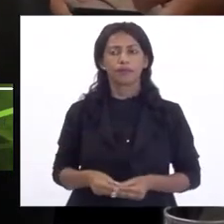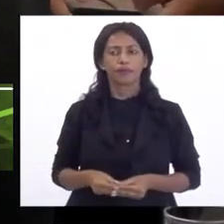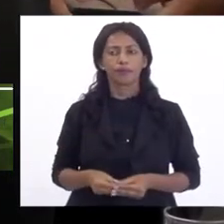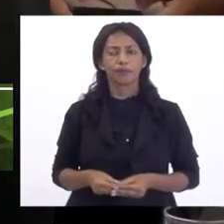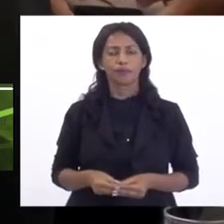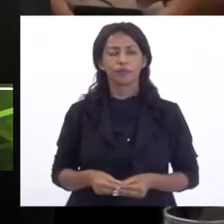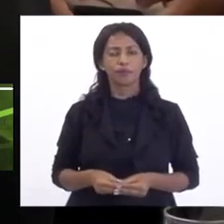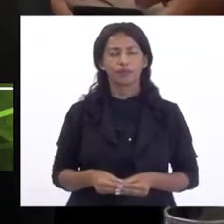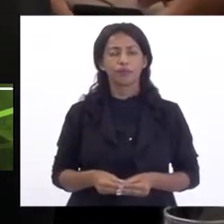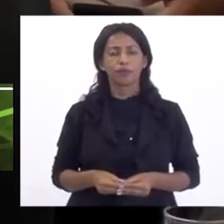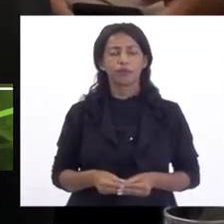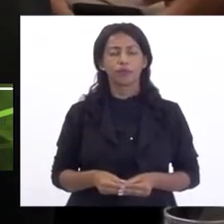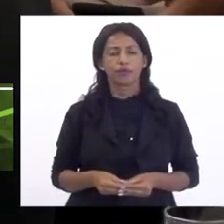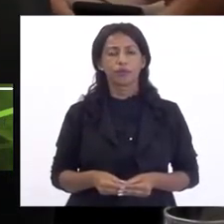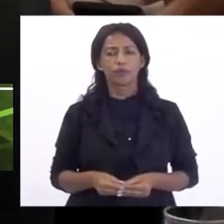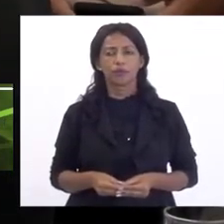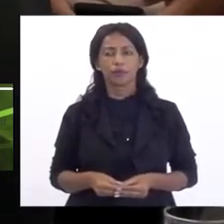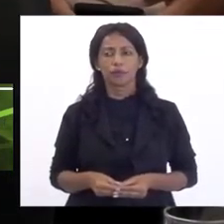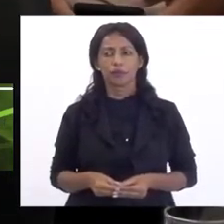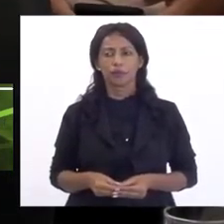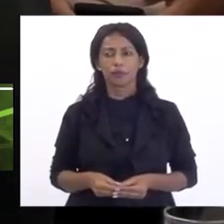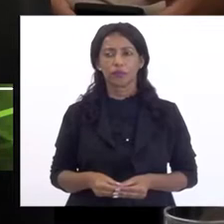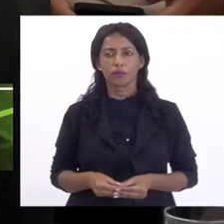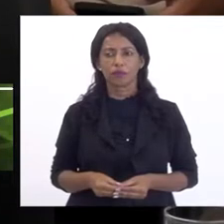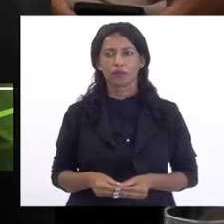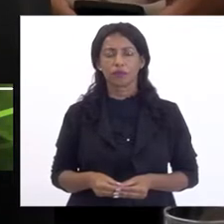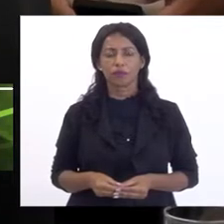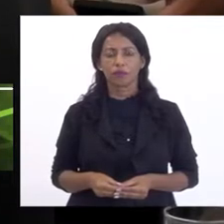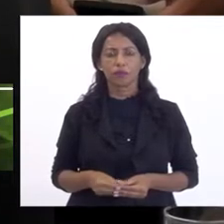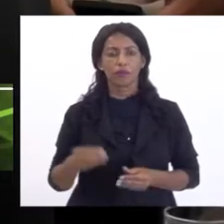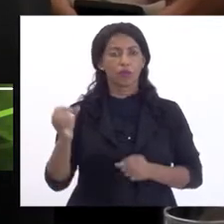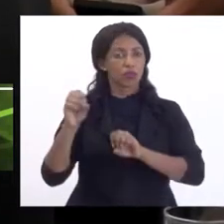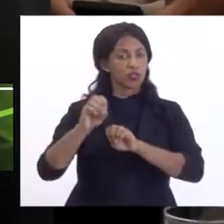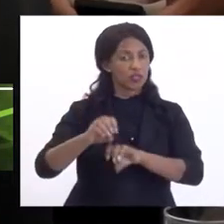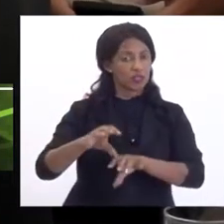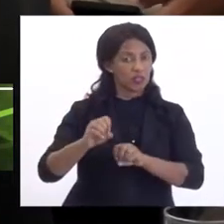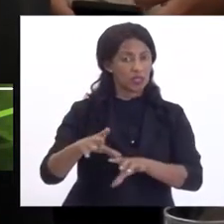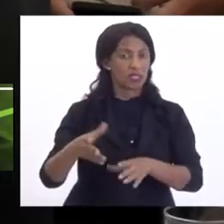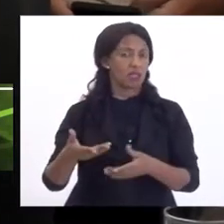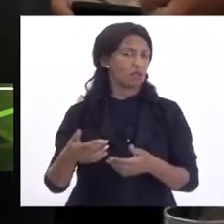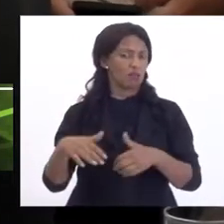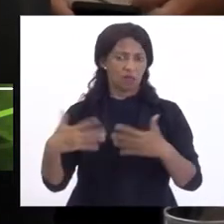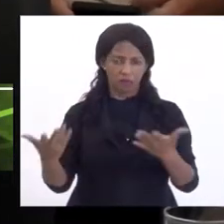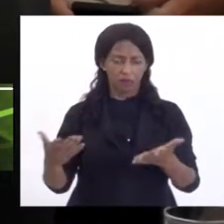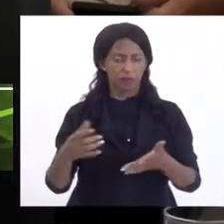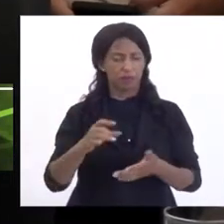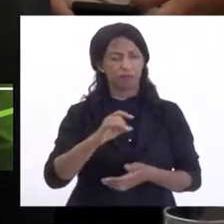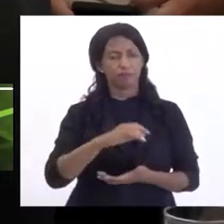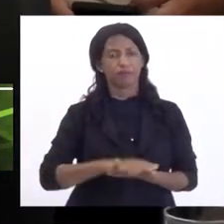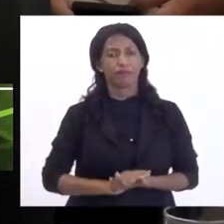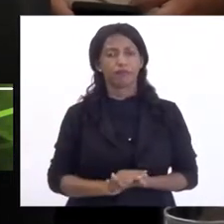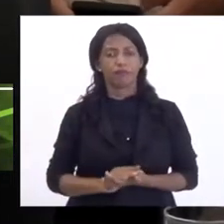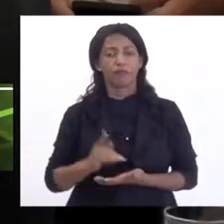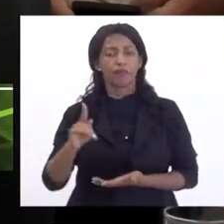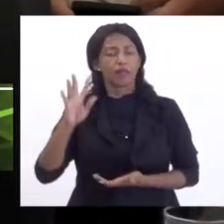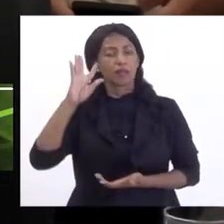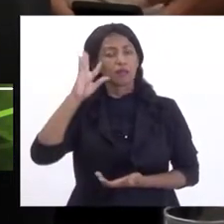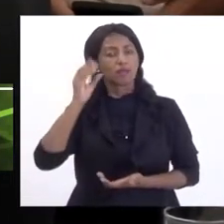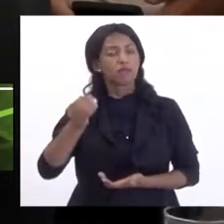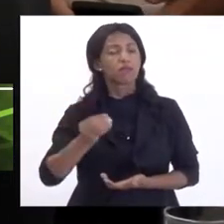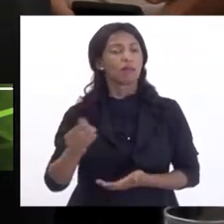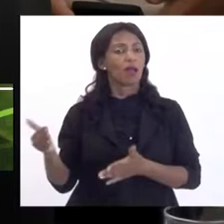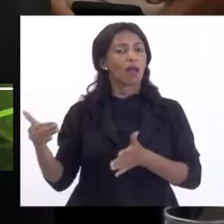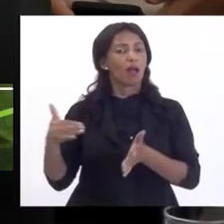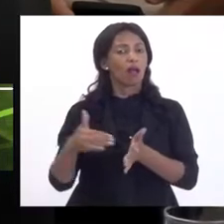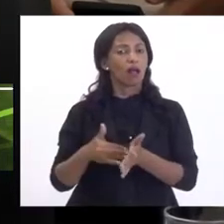nos índices, né? E de educação, enfim. Essa decisão, até